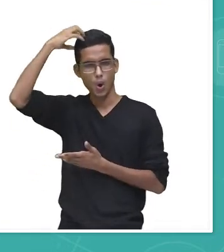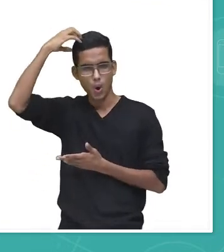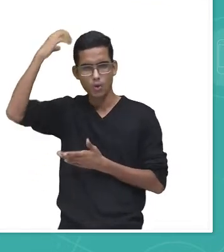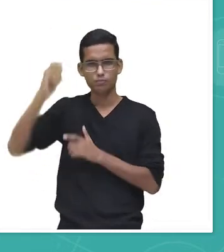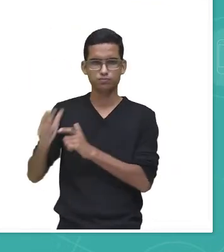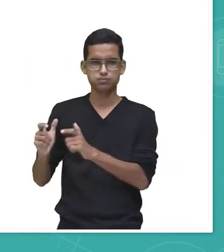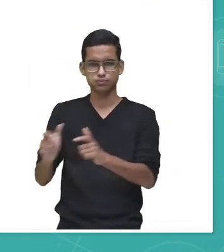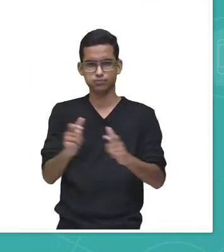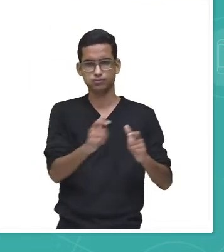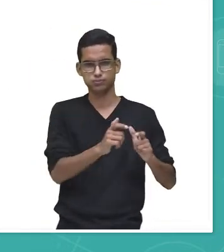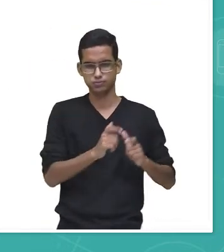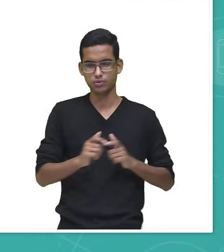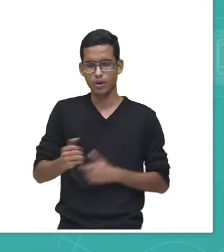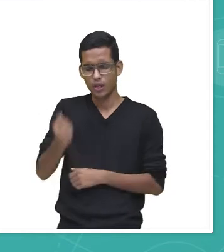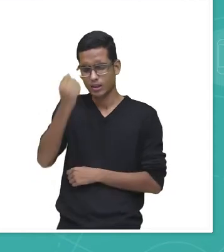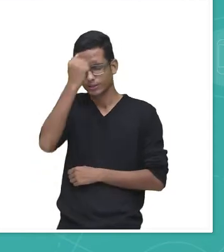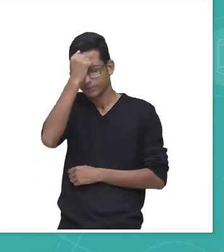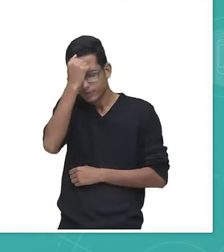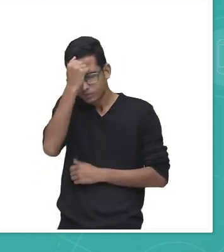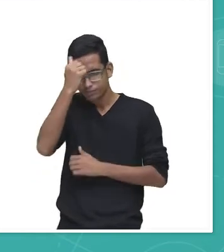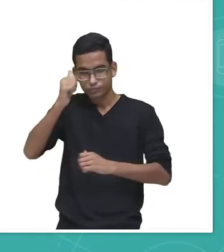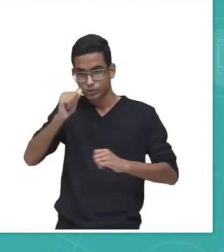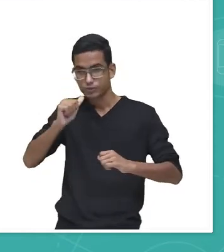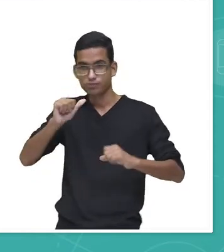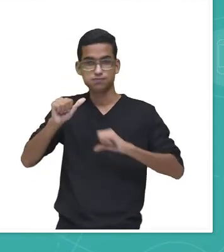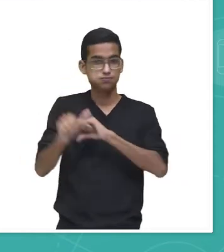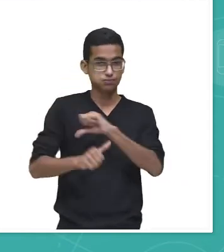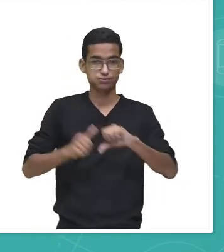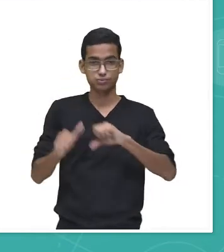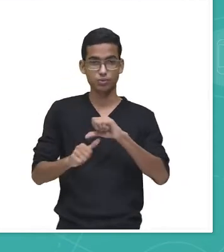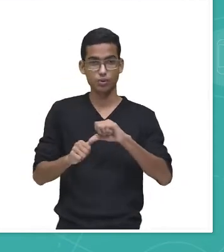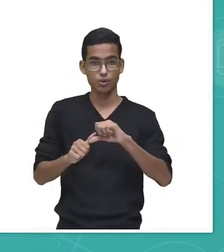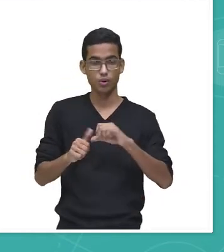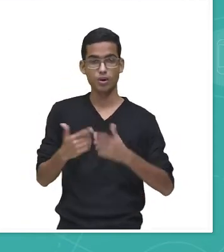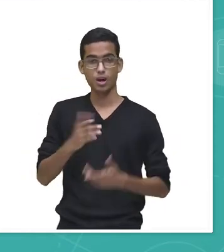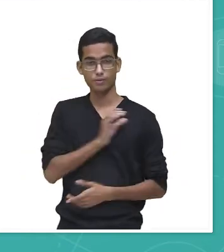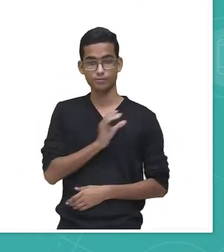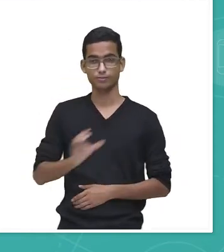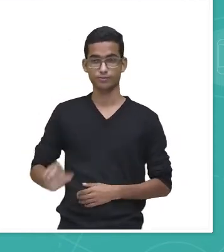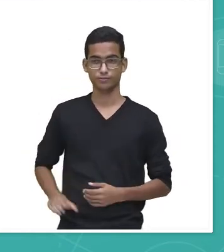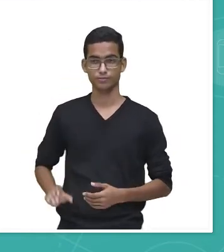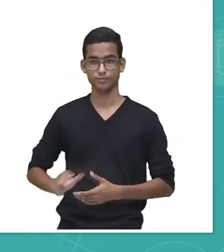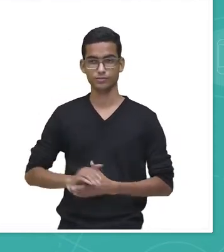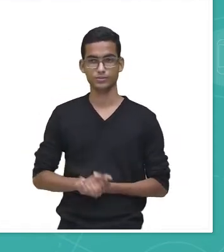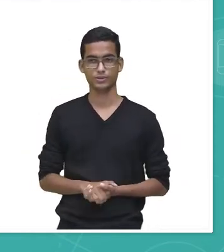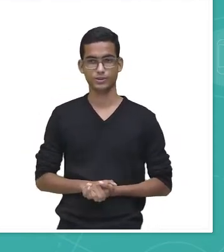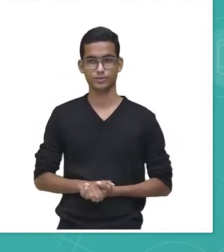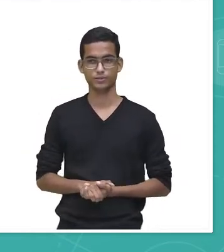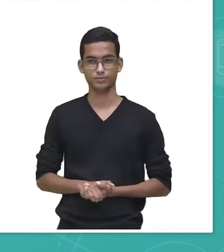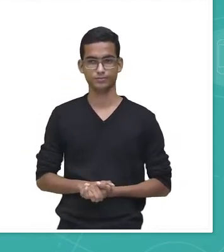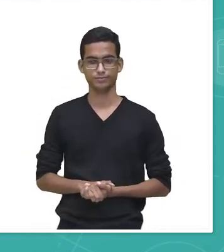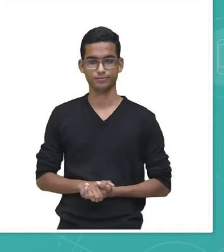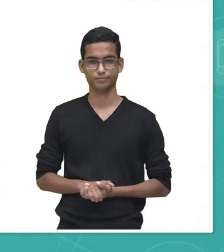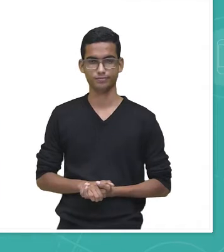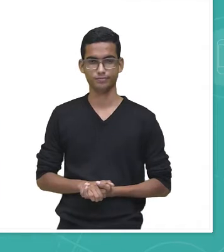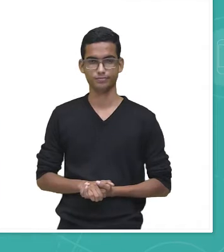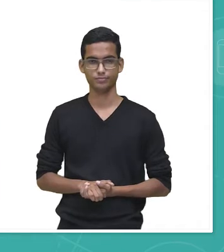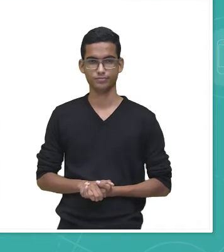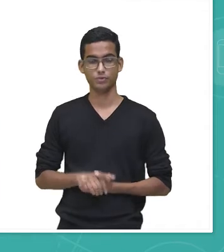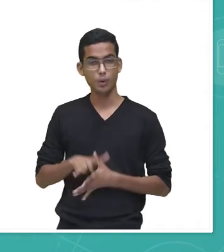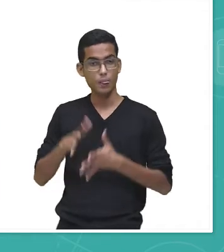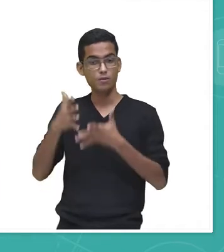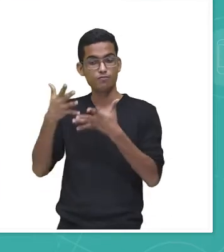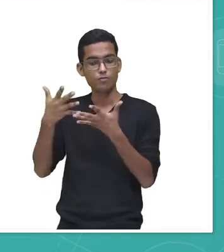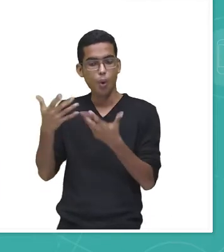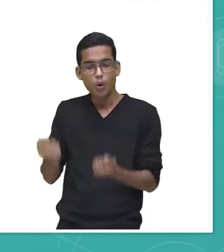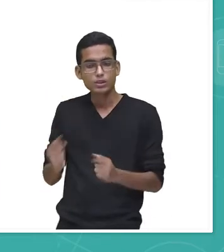aqui a palavra importante. Converteram-se ao cristianismo. Ou seja, eles vão aceitar o cristianismo como